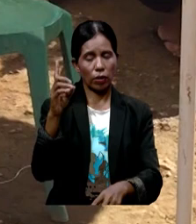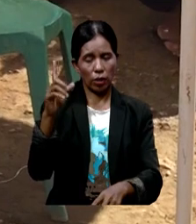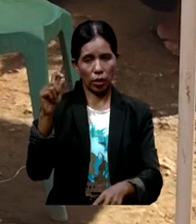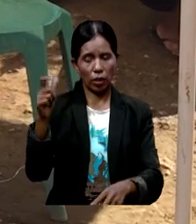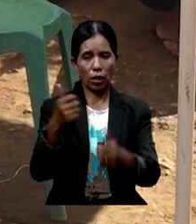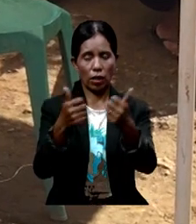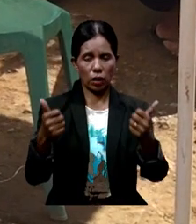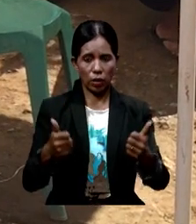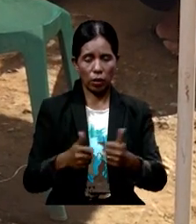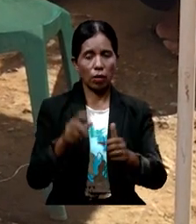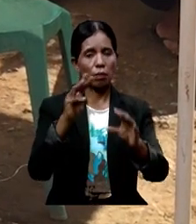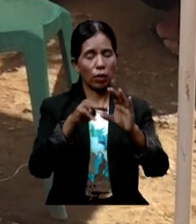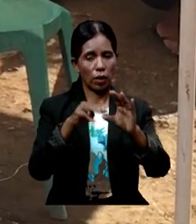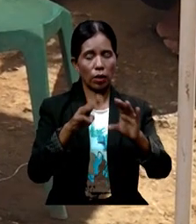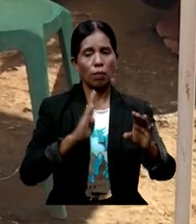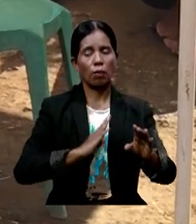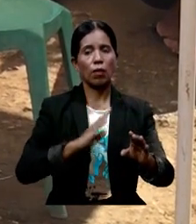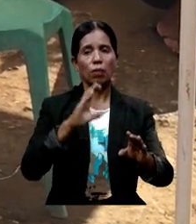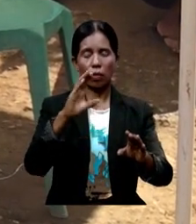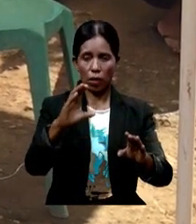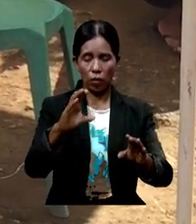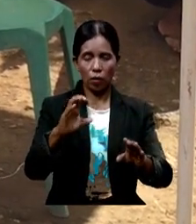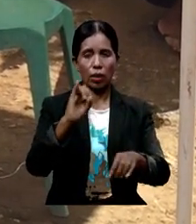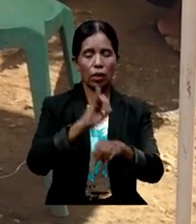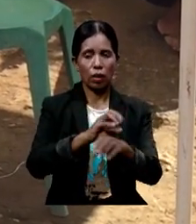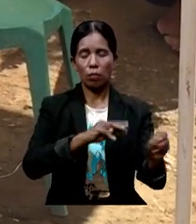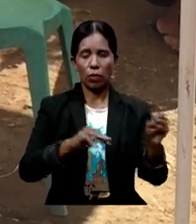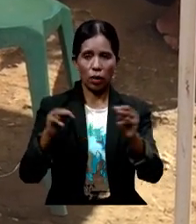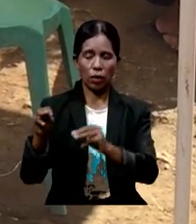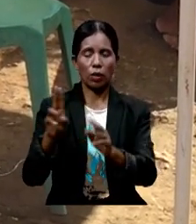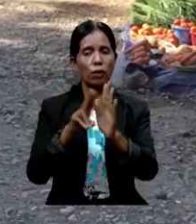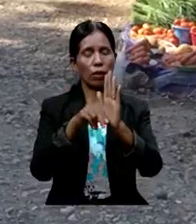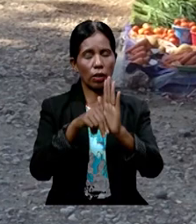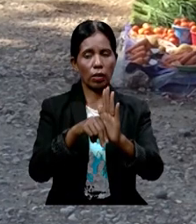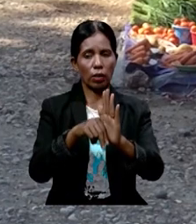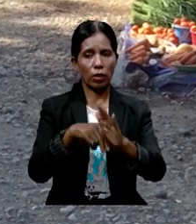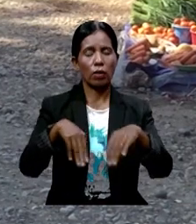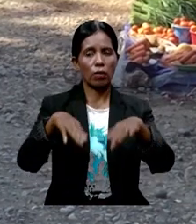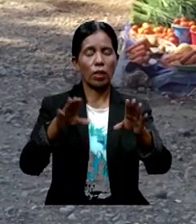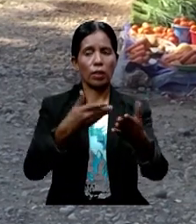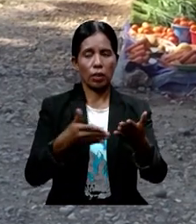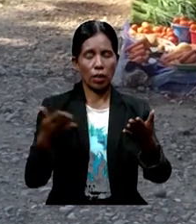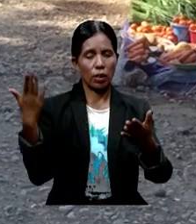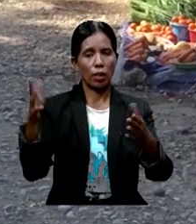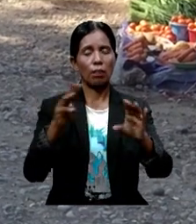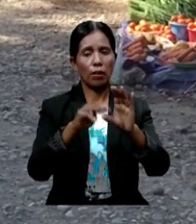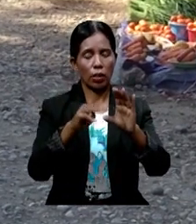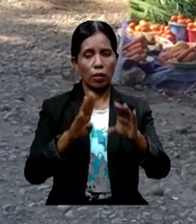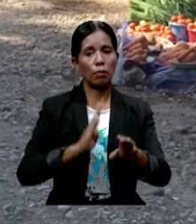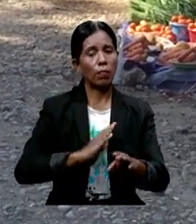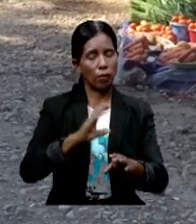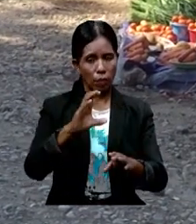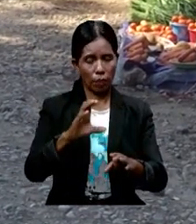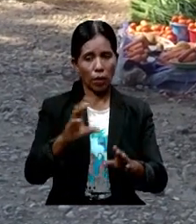Associação Mercado Baucau, na igreja, falou na aprovação da mudança horário Bazar e a Mercado Tradicional Vila Nova Baucau. Conselho